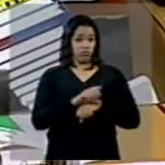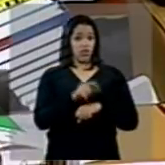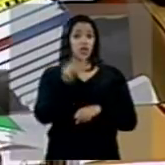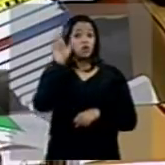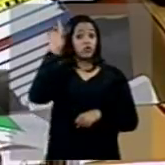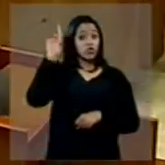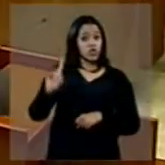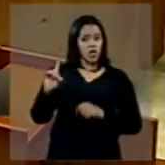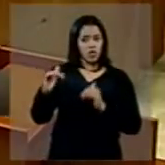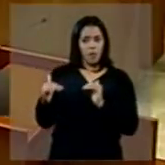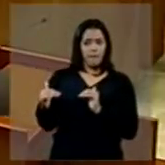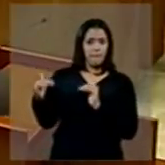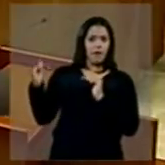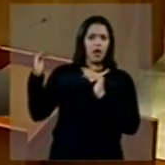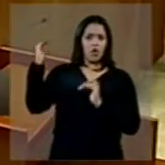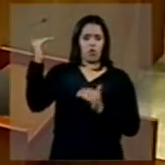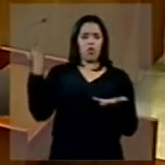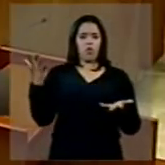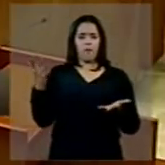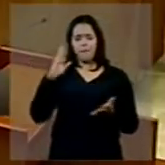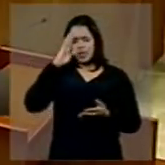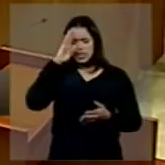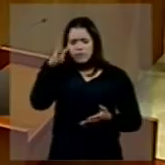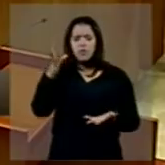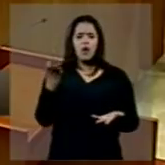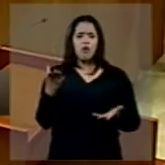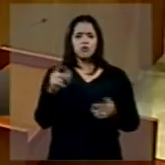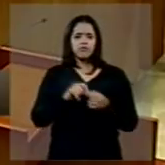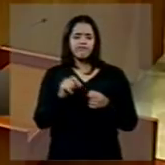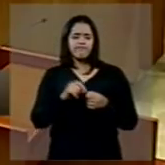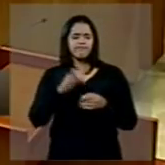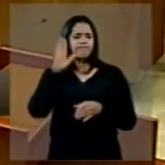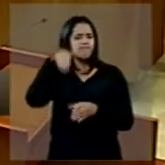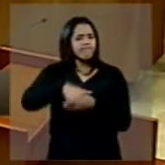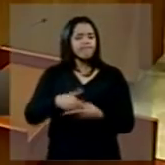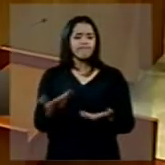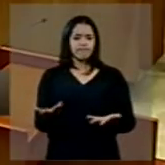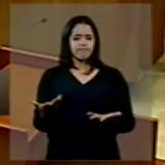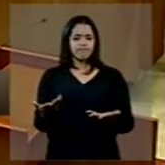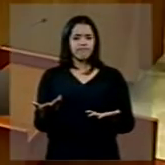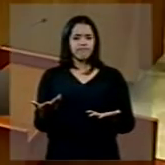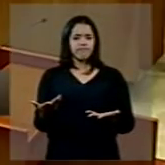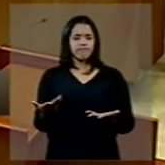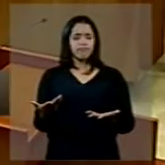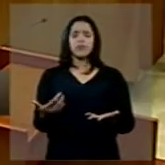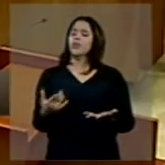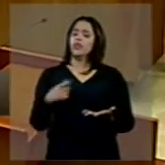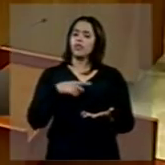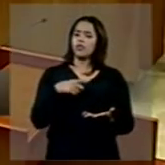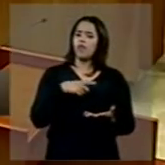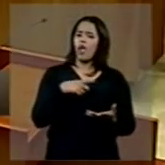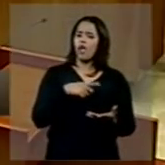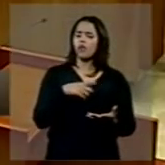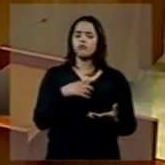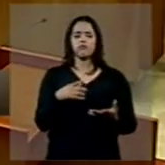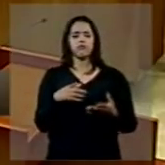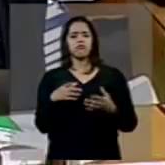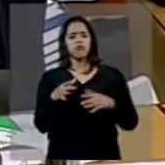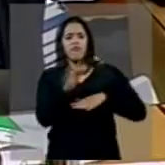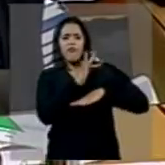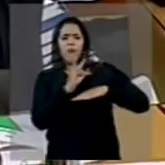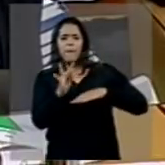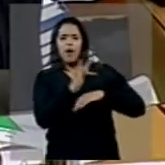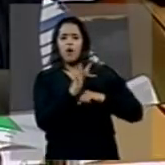direito maior de exercer o sufrágio ante um aspecto formal, eles não